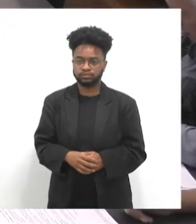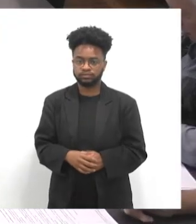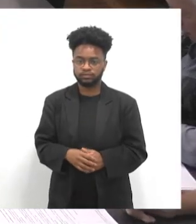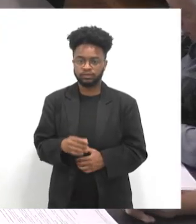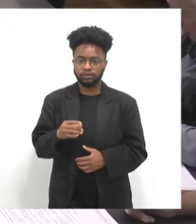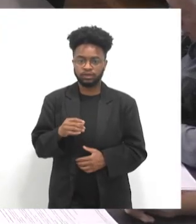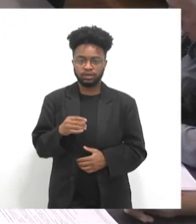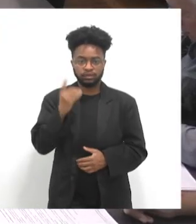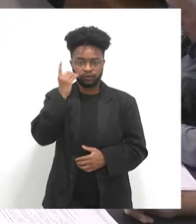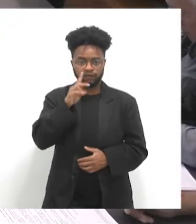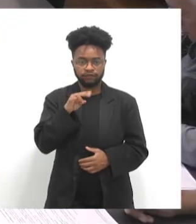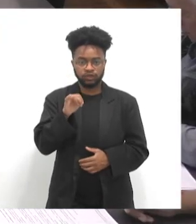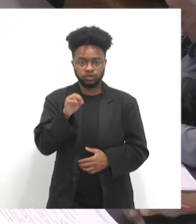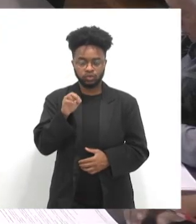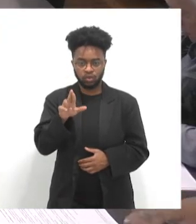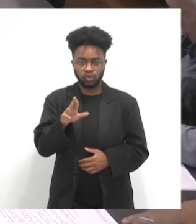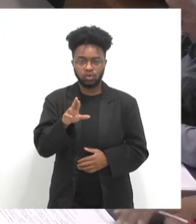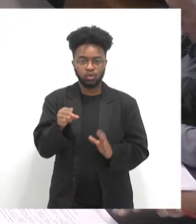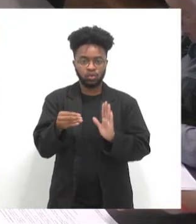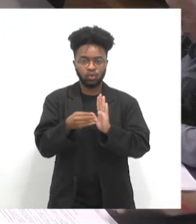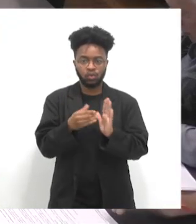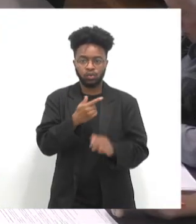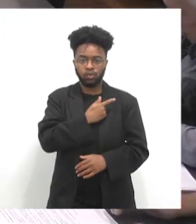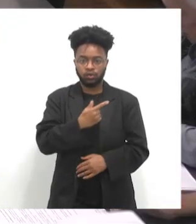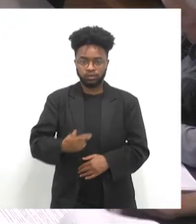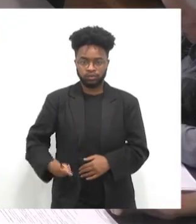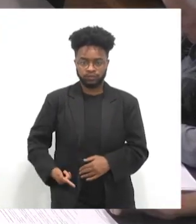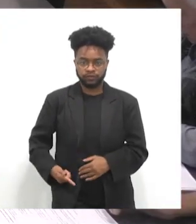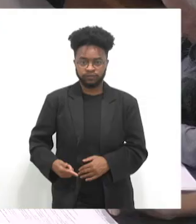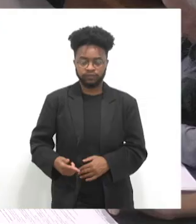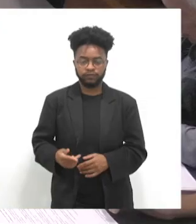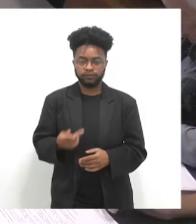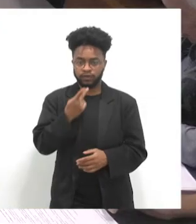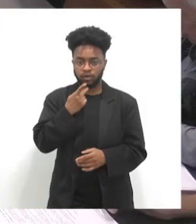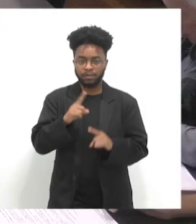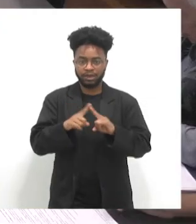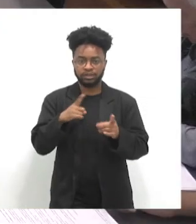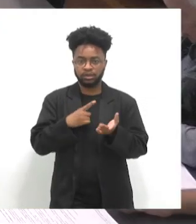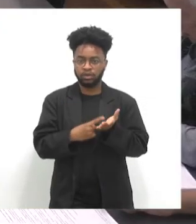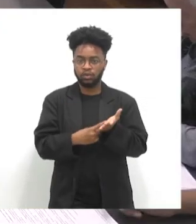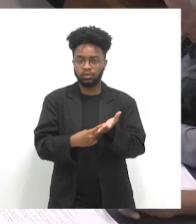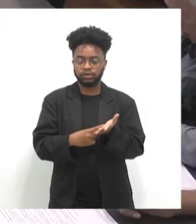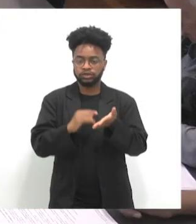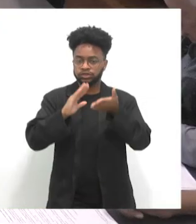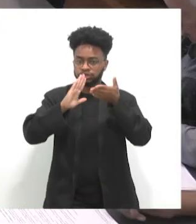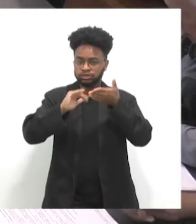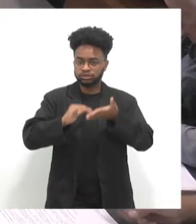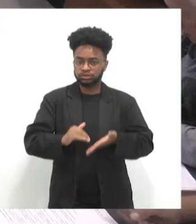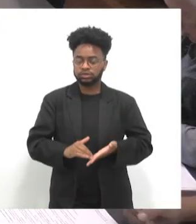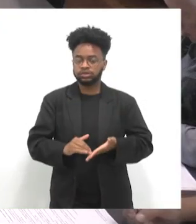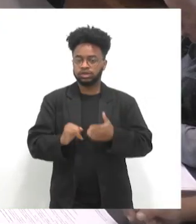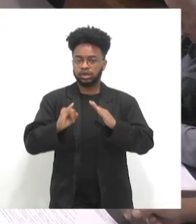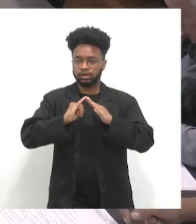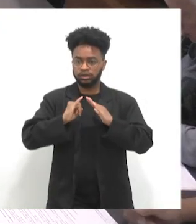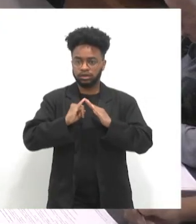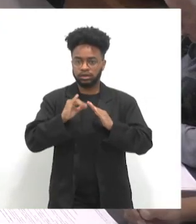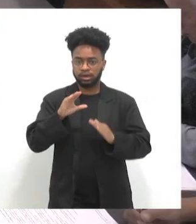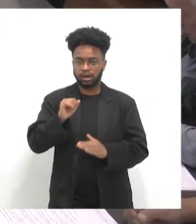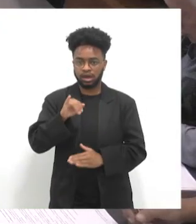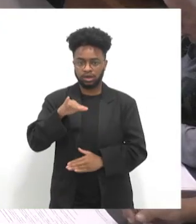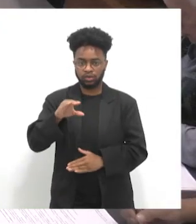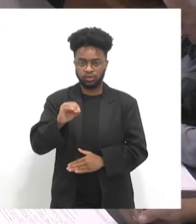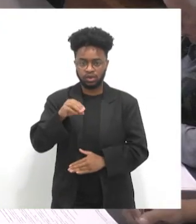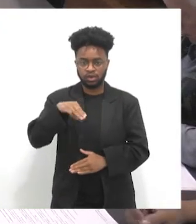Vitor Júnior declarou que foi o governador, e o governador se comprometeu a retirar o imóvel de Caio